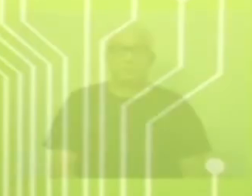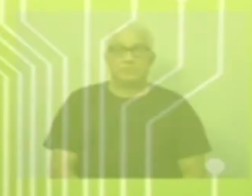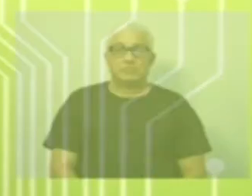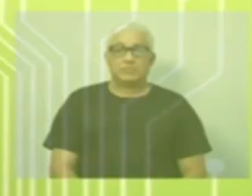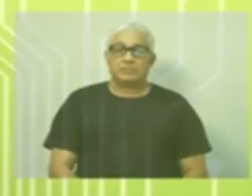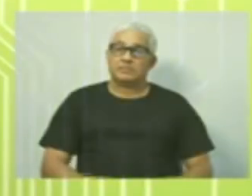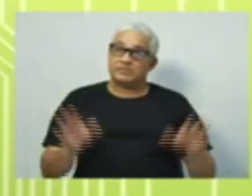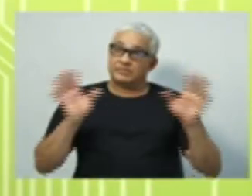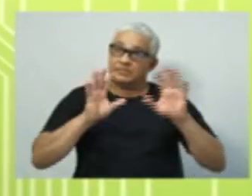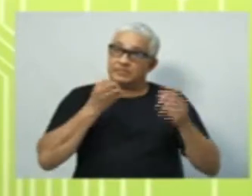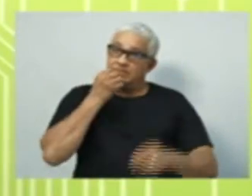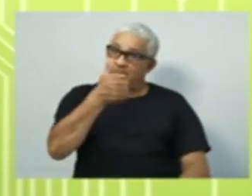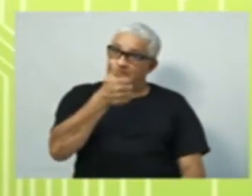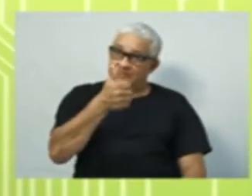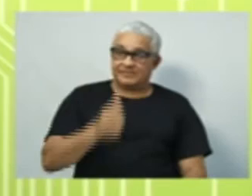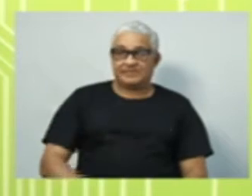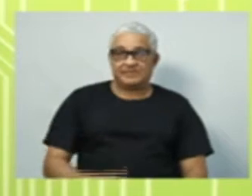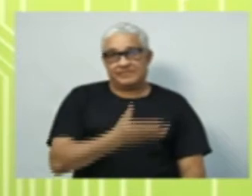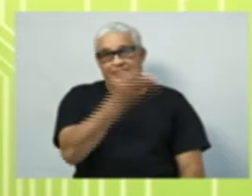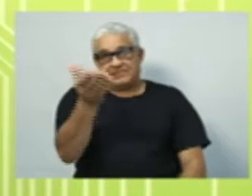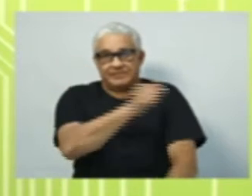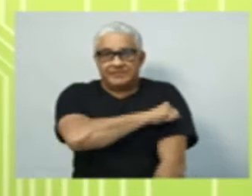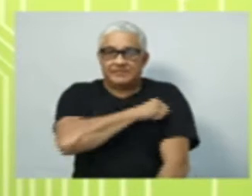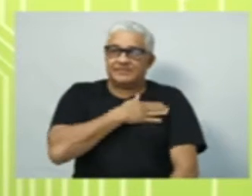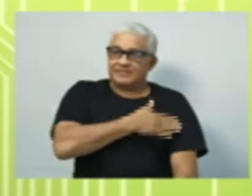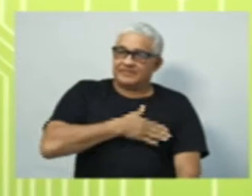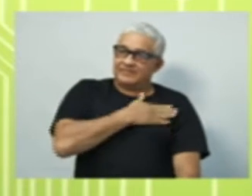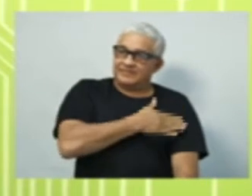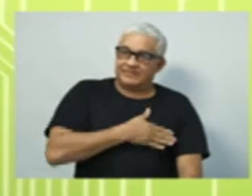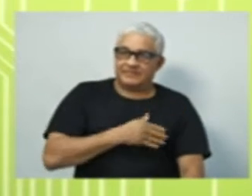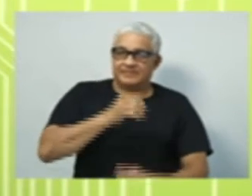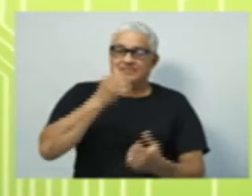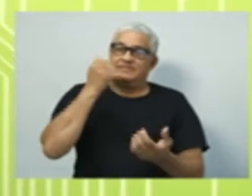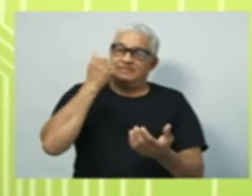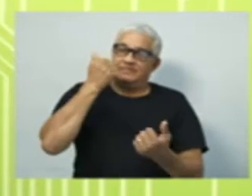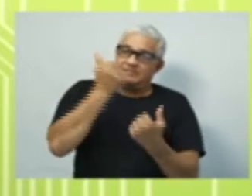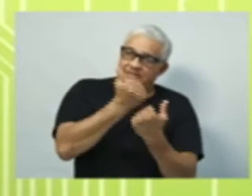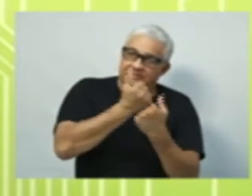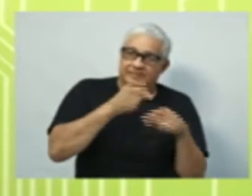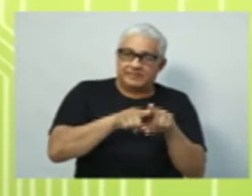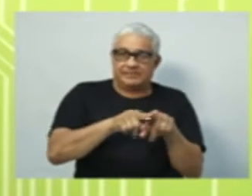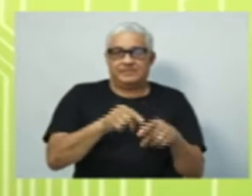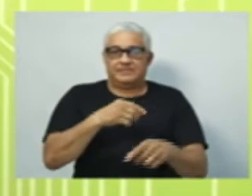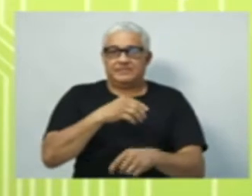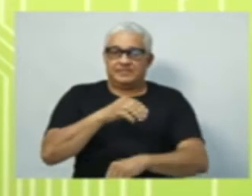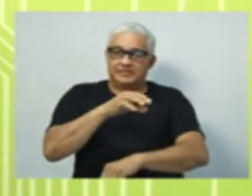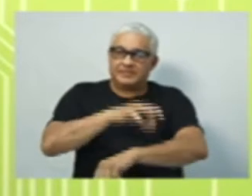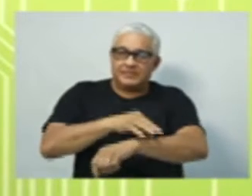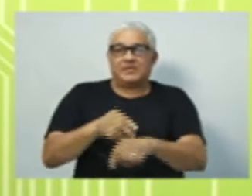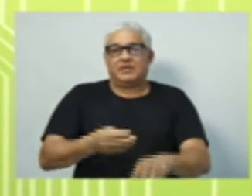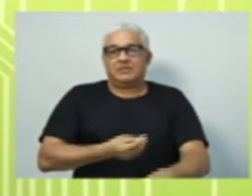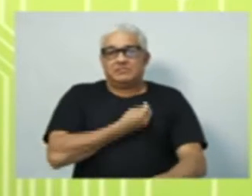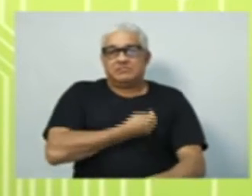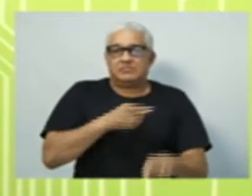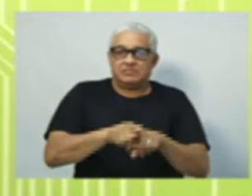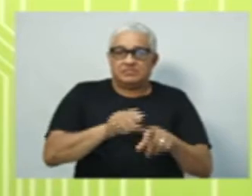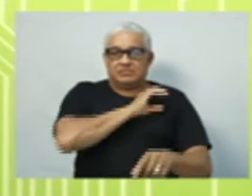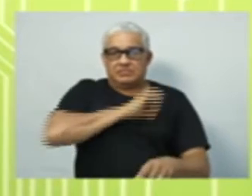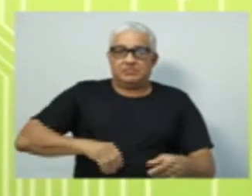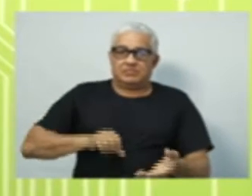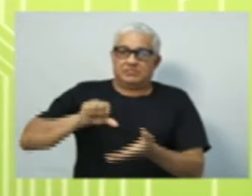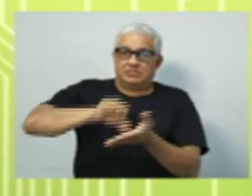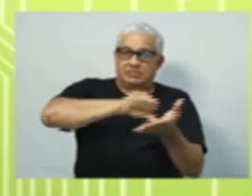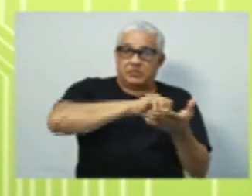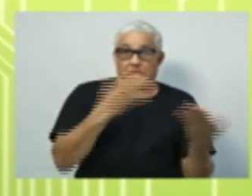olá tudo bem queridos alunos queridos tutores presenciais coordenadores de pólo nós estamos na nossa